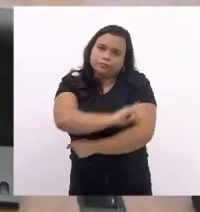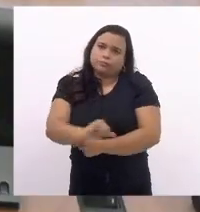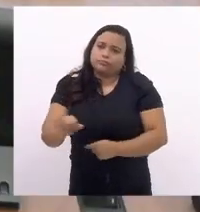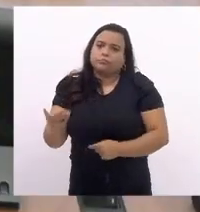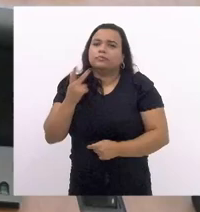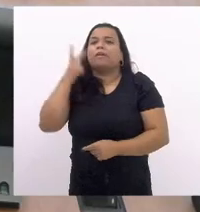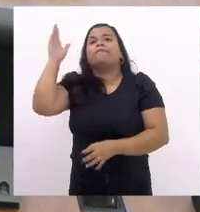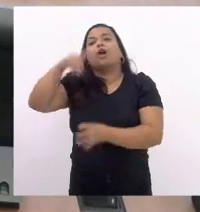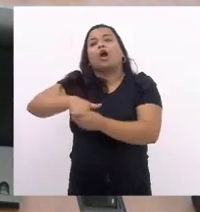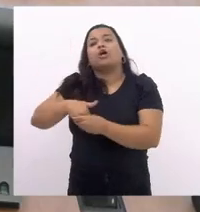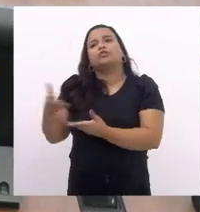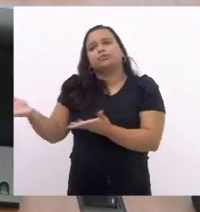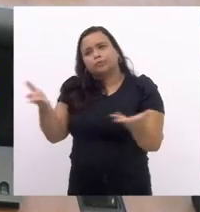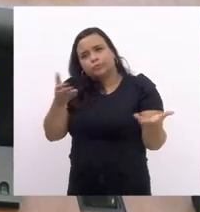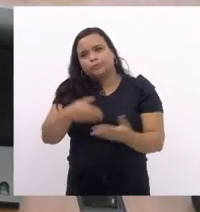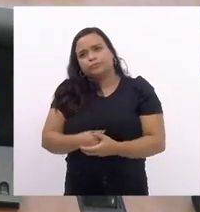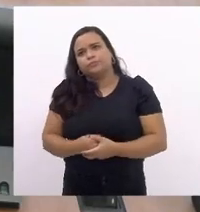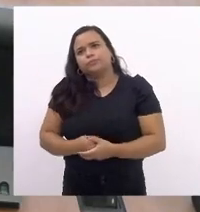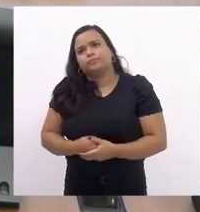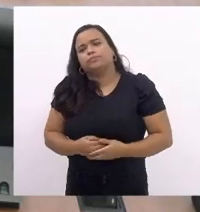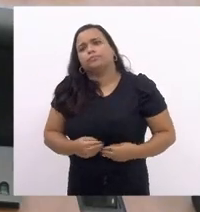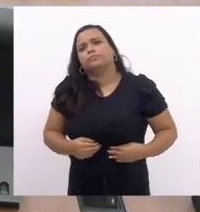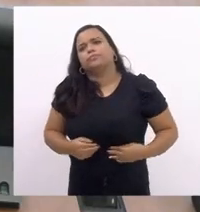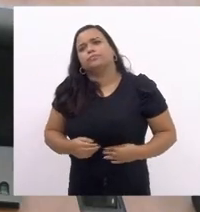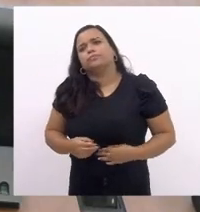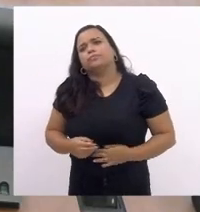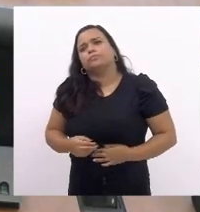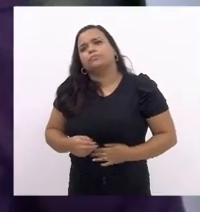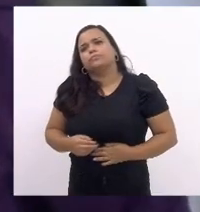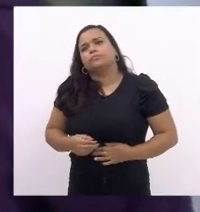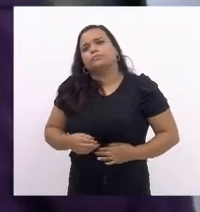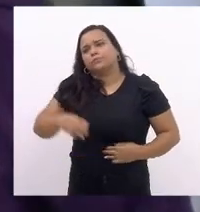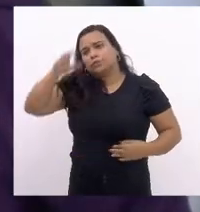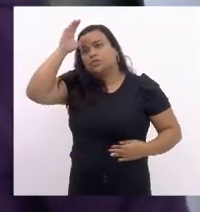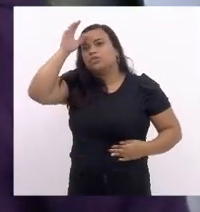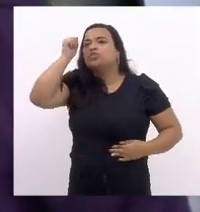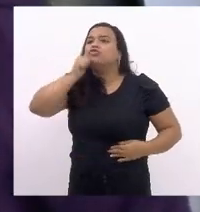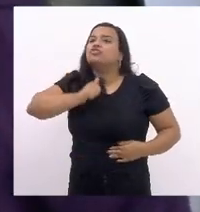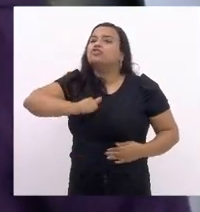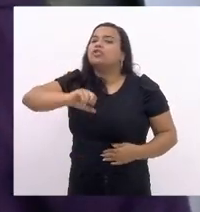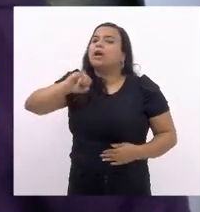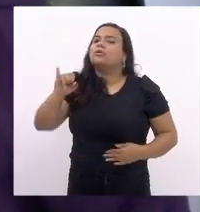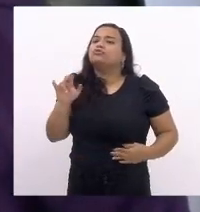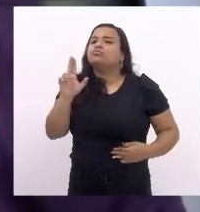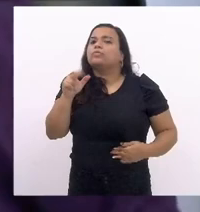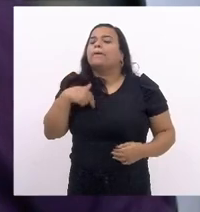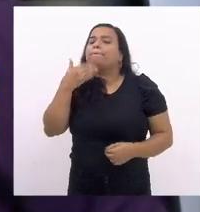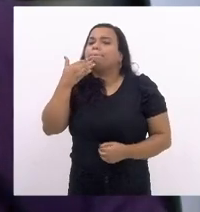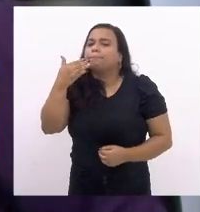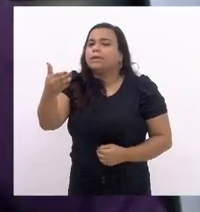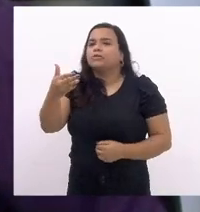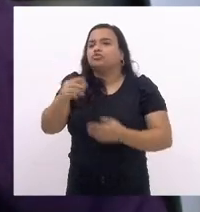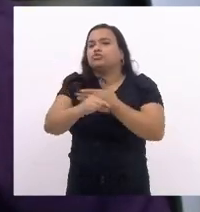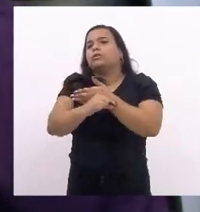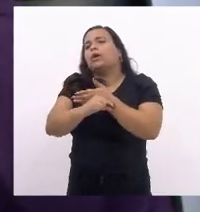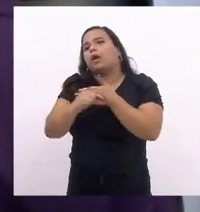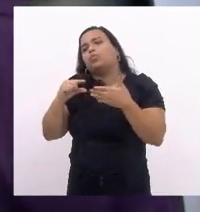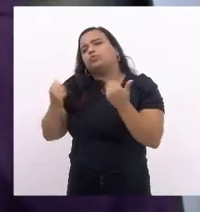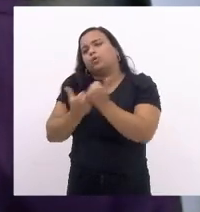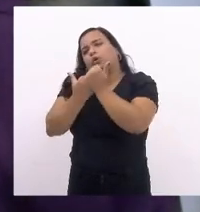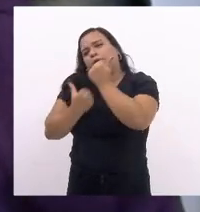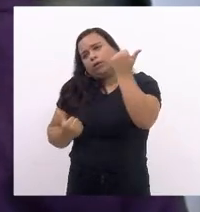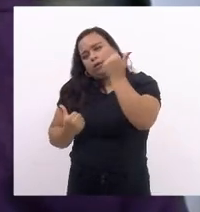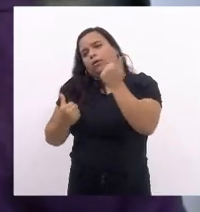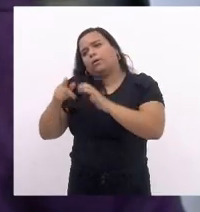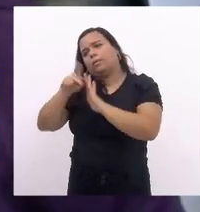presidente. Presidente, tia Ju, sim, só pedir a coautoria no projeto